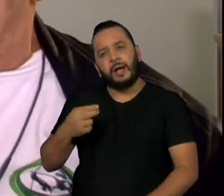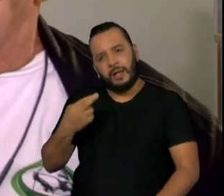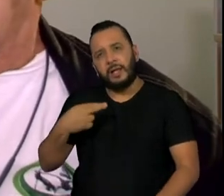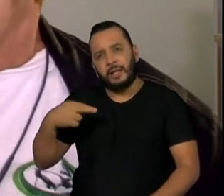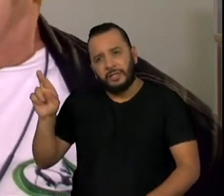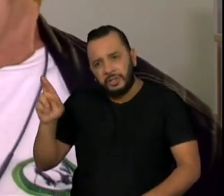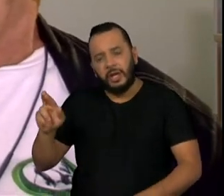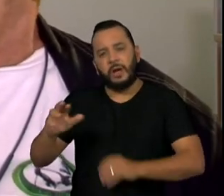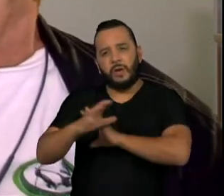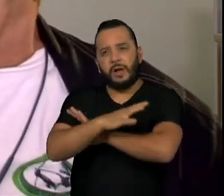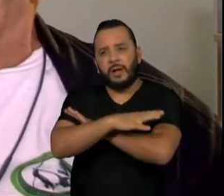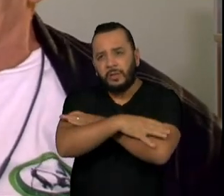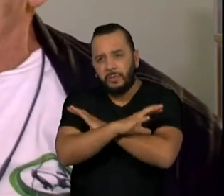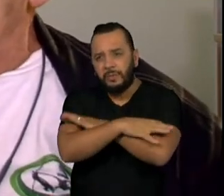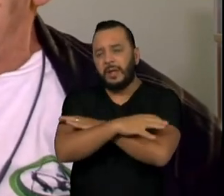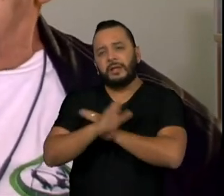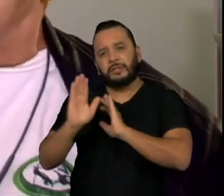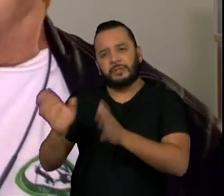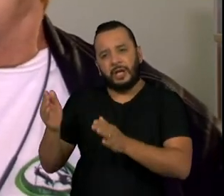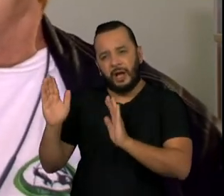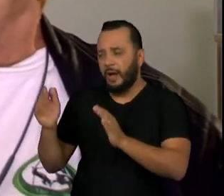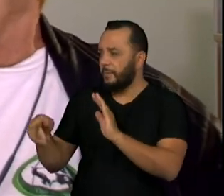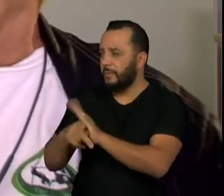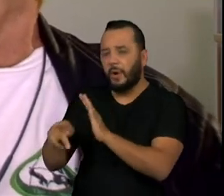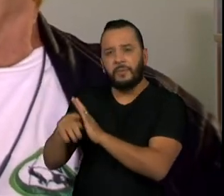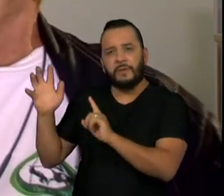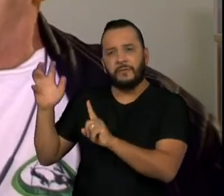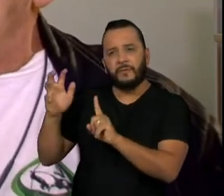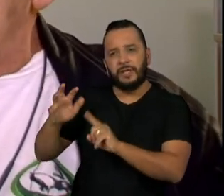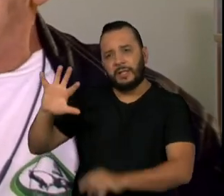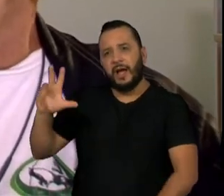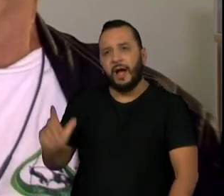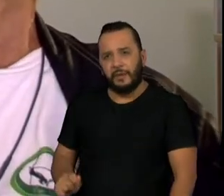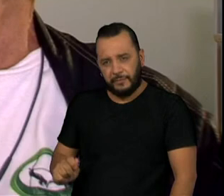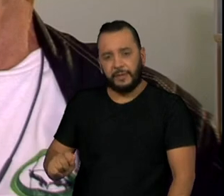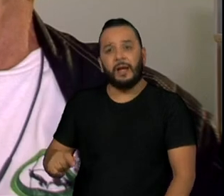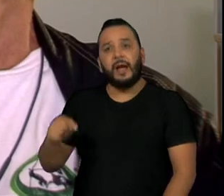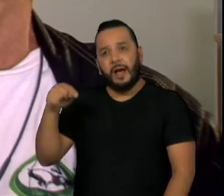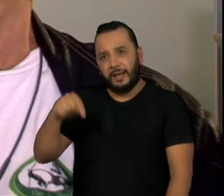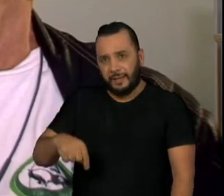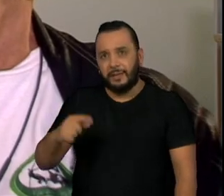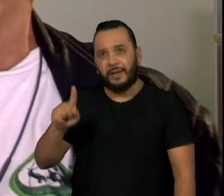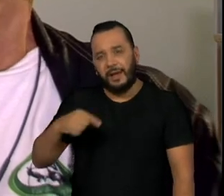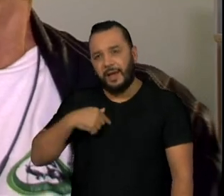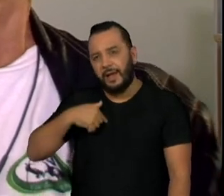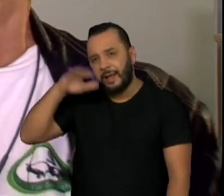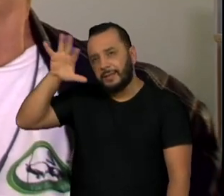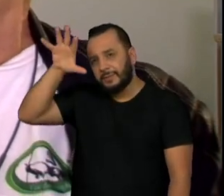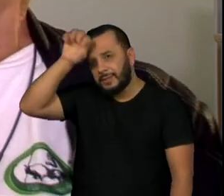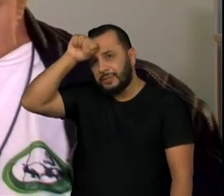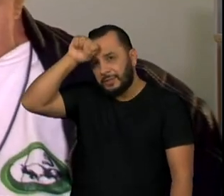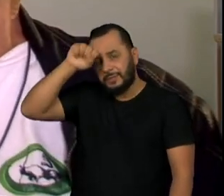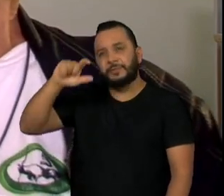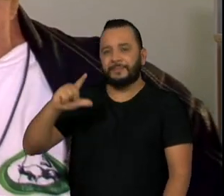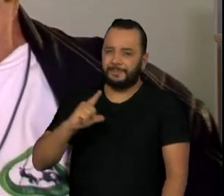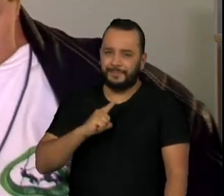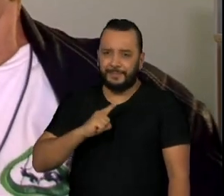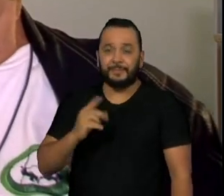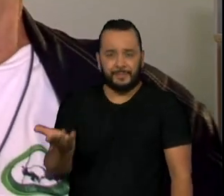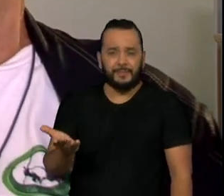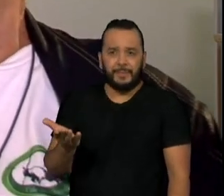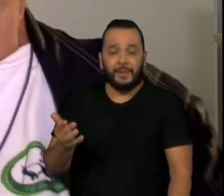eles trouxeram da África. Aqui, isso se misturou com o espiritismo de então, compreende? Certo? E com